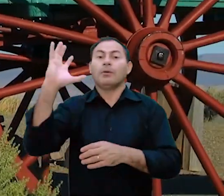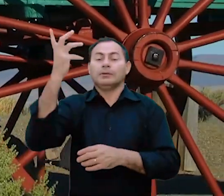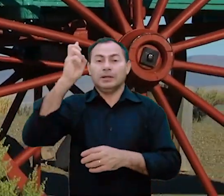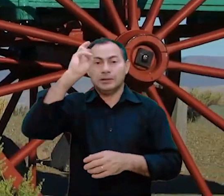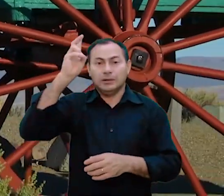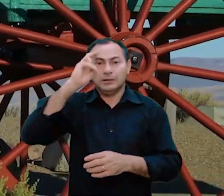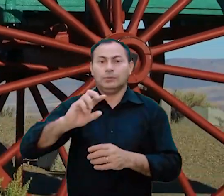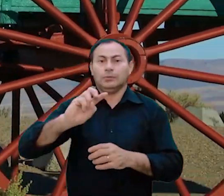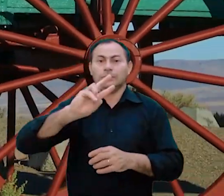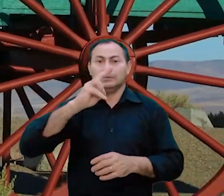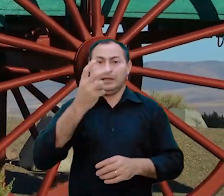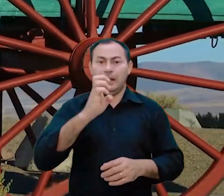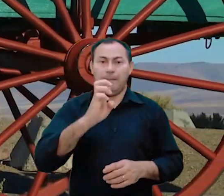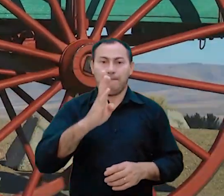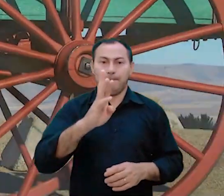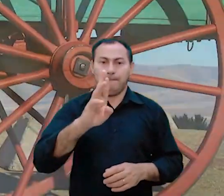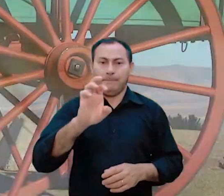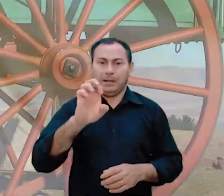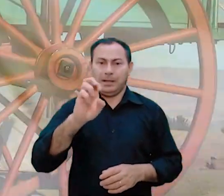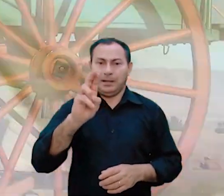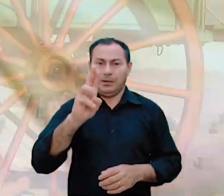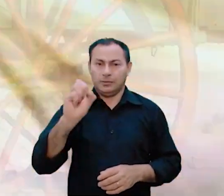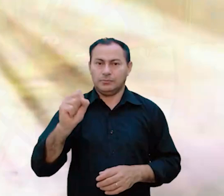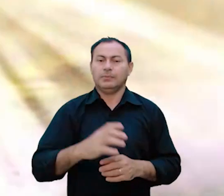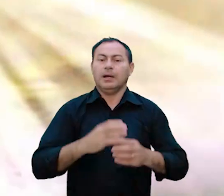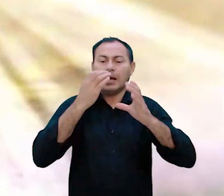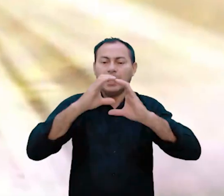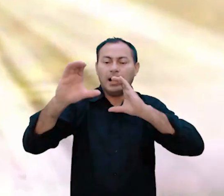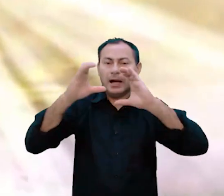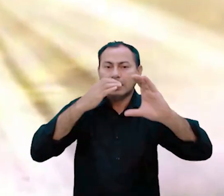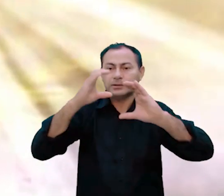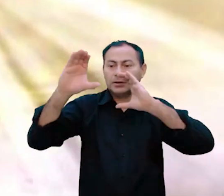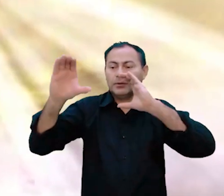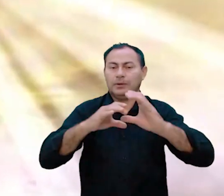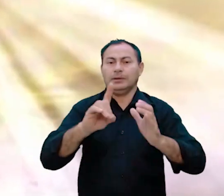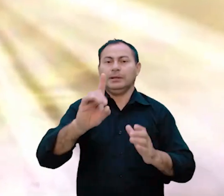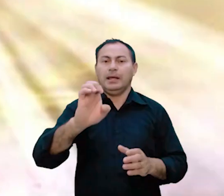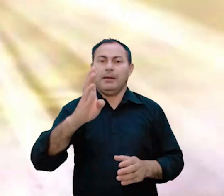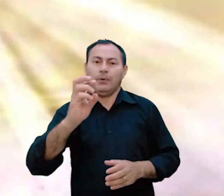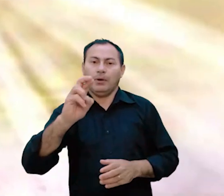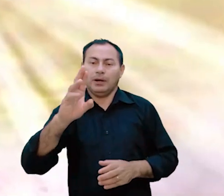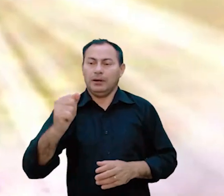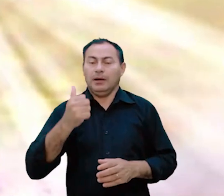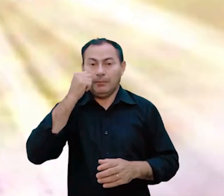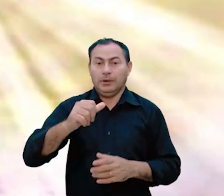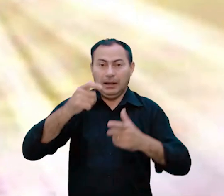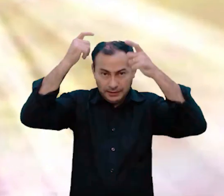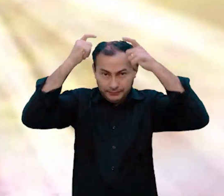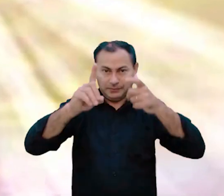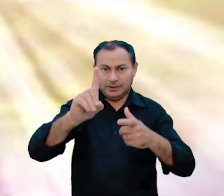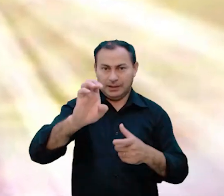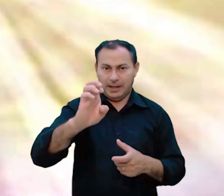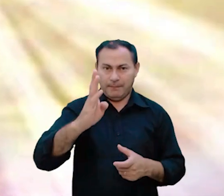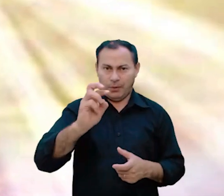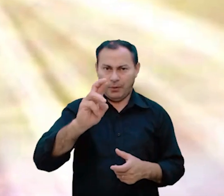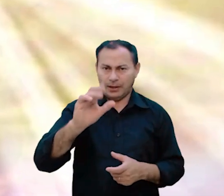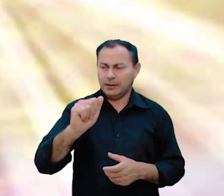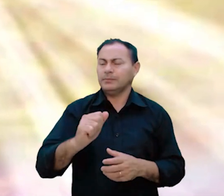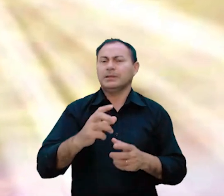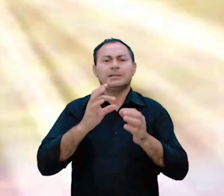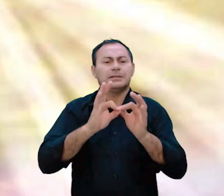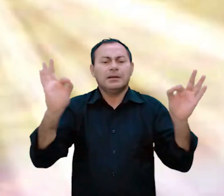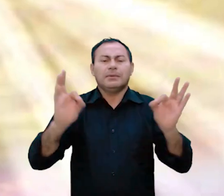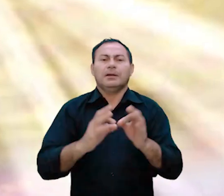desse acontecimento da história dos hebreus é o chamado Cântico de Débora. Débora, lembram da Débora? Pois